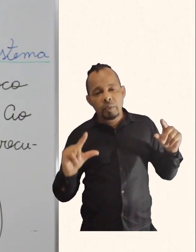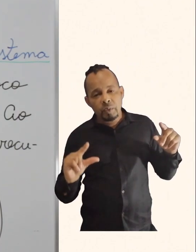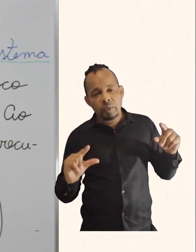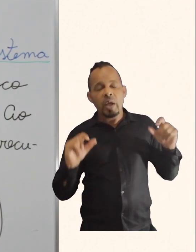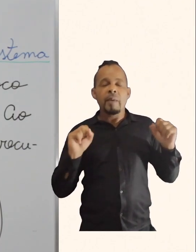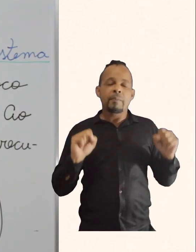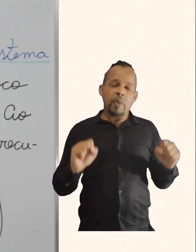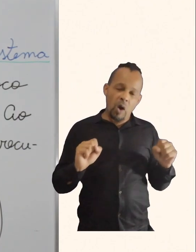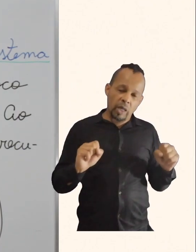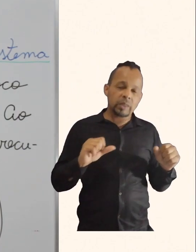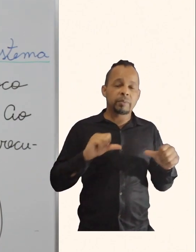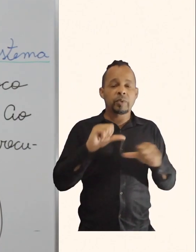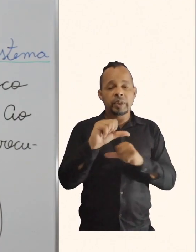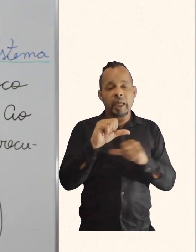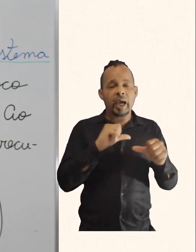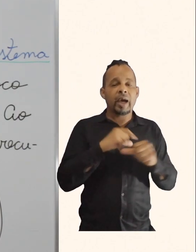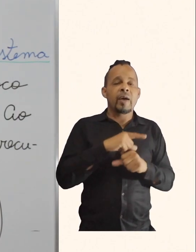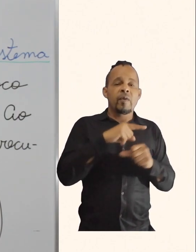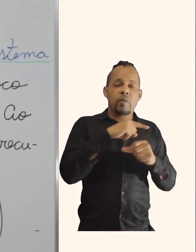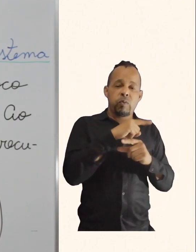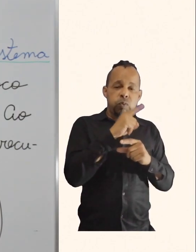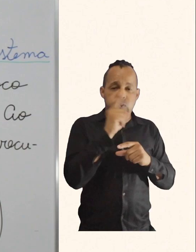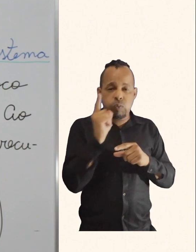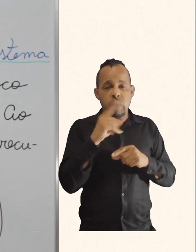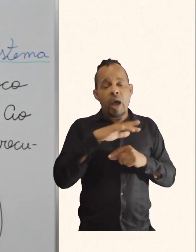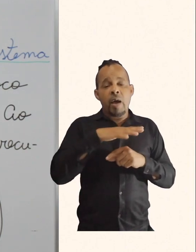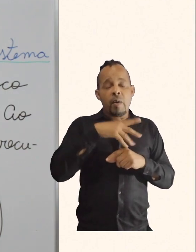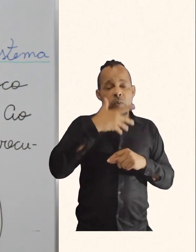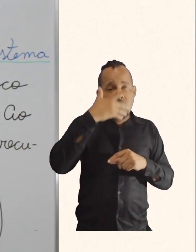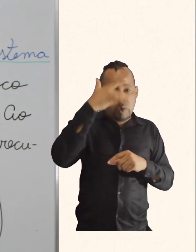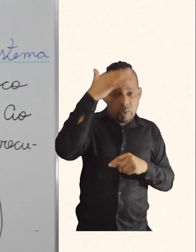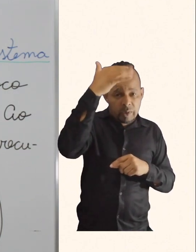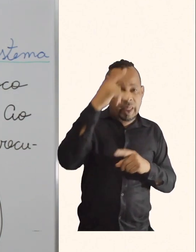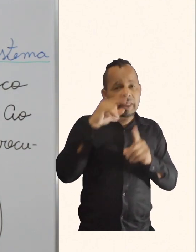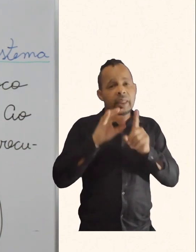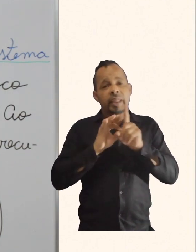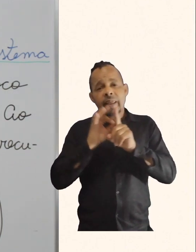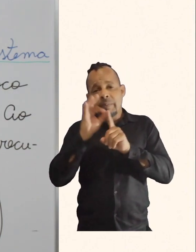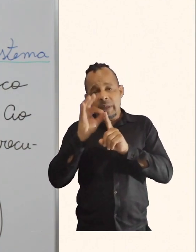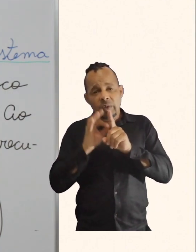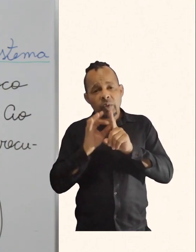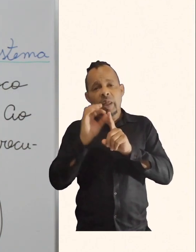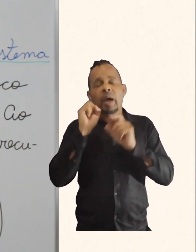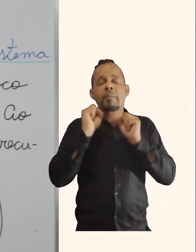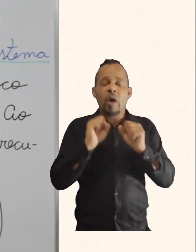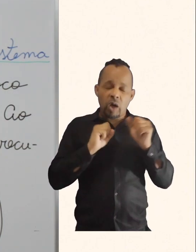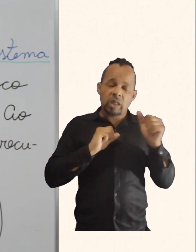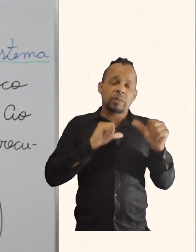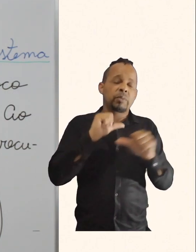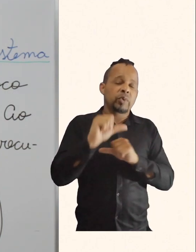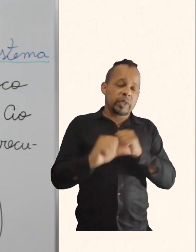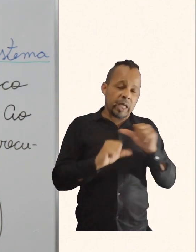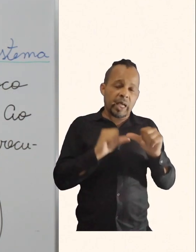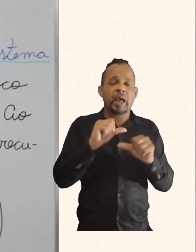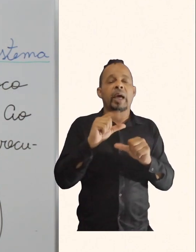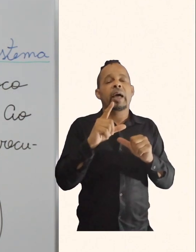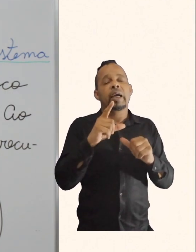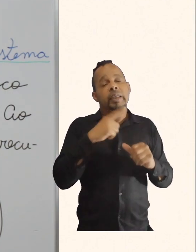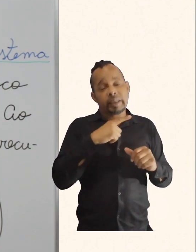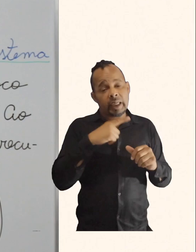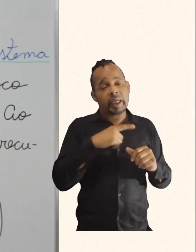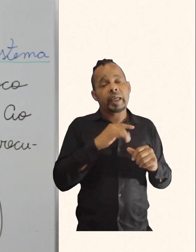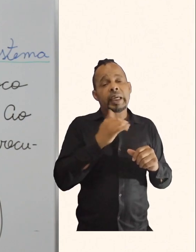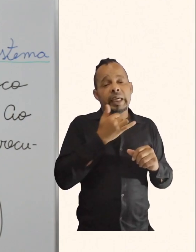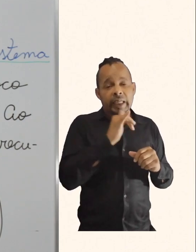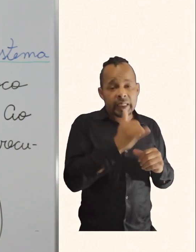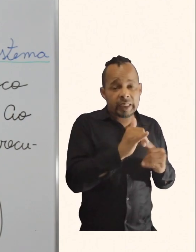tinha uma velocidade, agora tem outra, ele tinha uma temperatura, agora tem outra, ele tinha uma